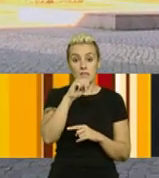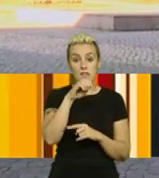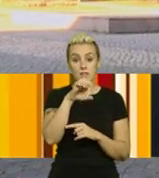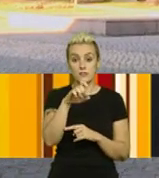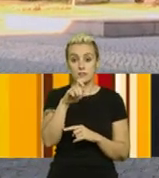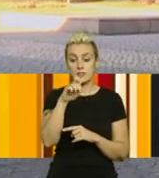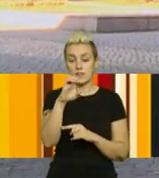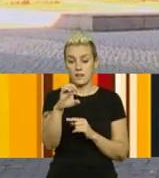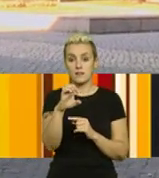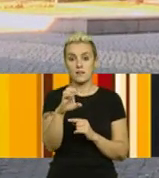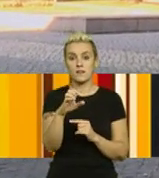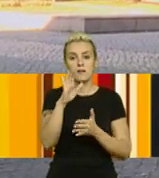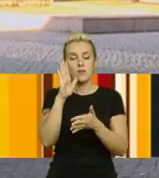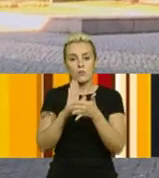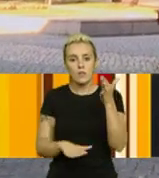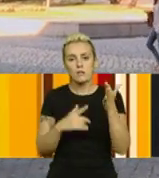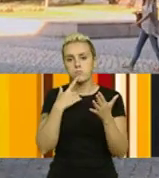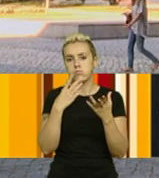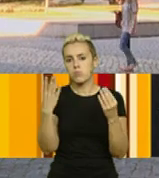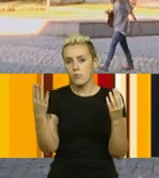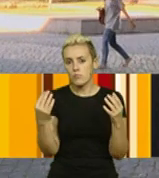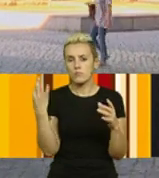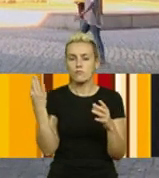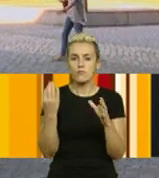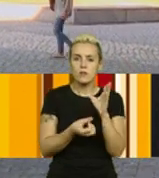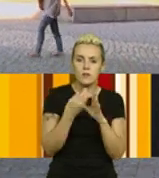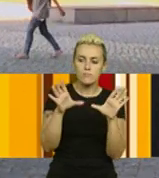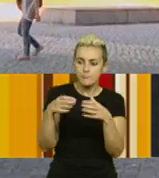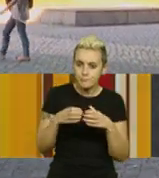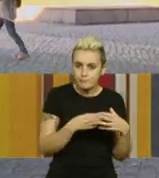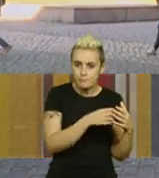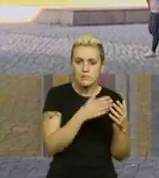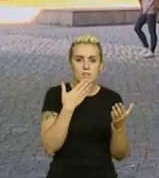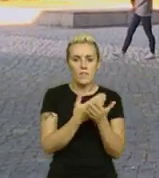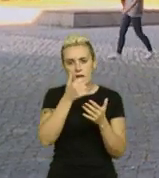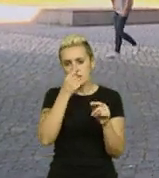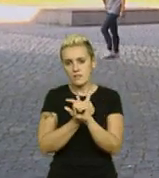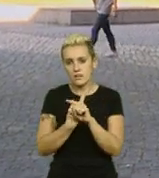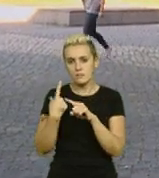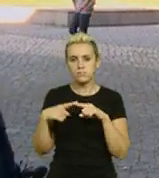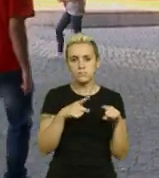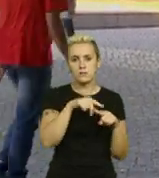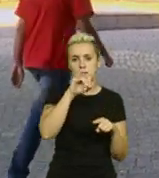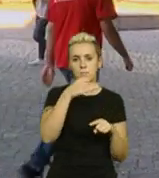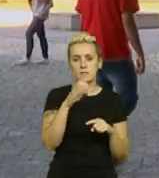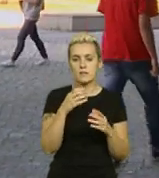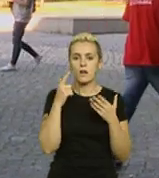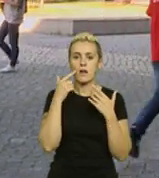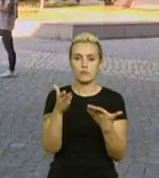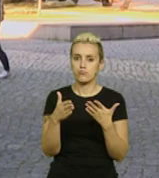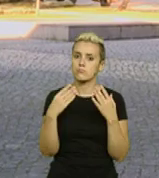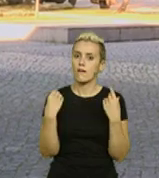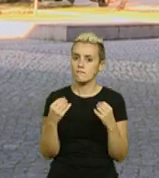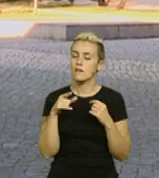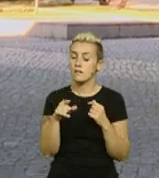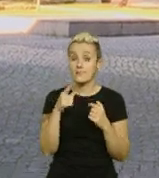muitas muitos colegas que arranjaram vários grupos quinta integra nos em várias atividades e o politécnico ajuda muito